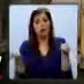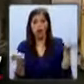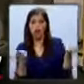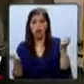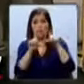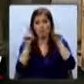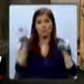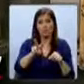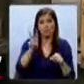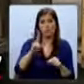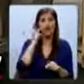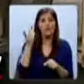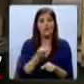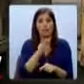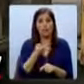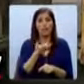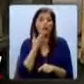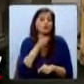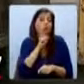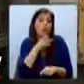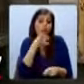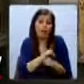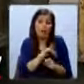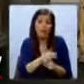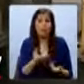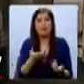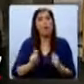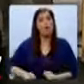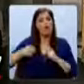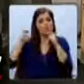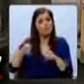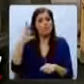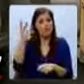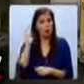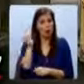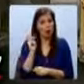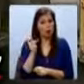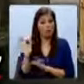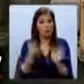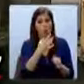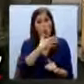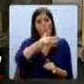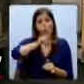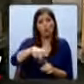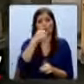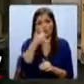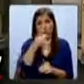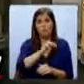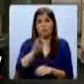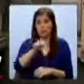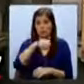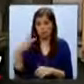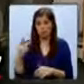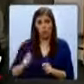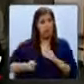segunda vida. Peço desculpa pela repetição. Um investimento de 5 anos, como dizia, de cerca de 1,2 milhões de euros. Um